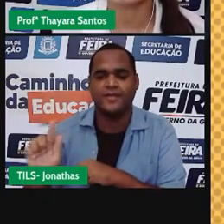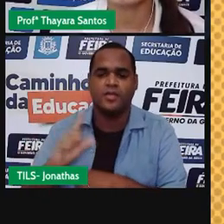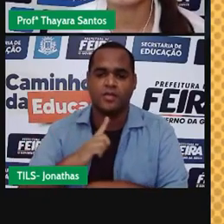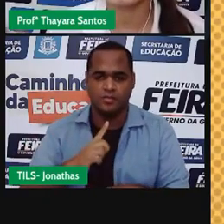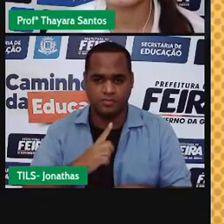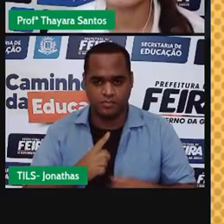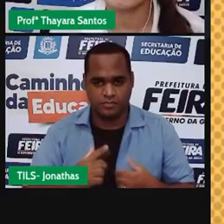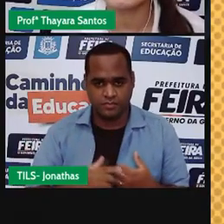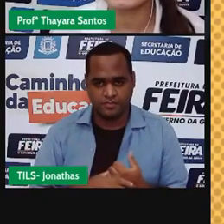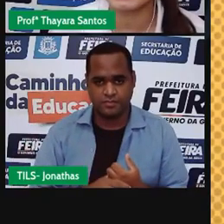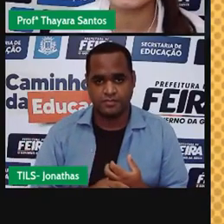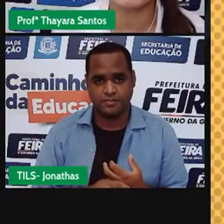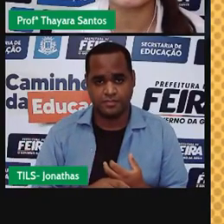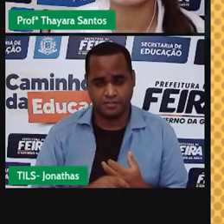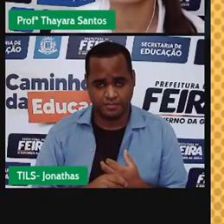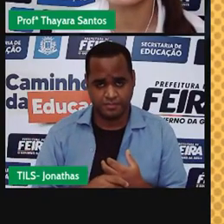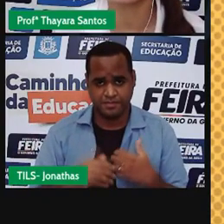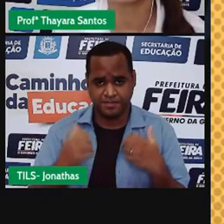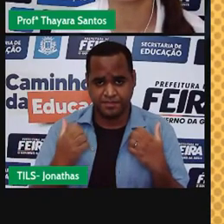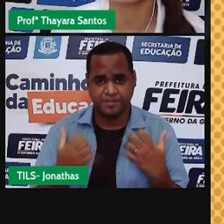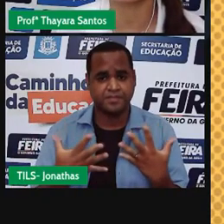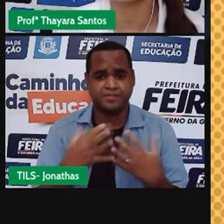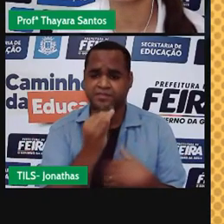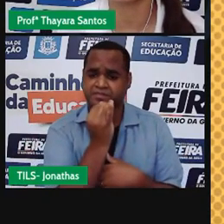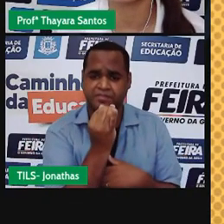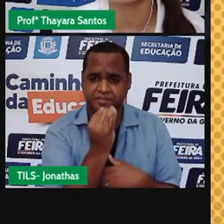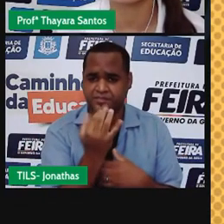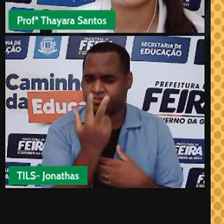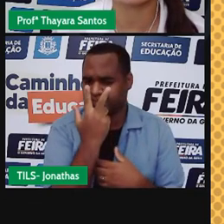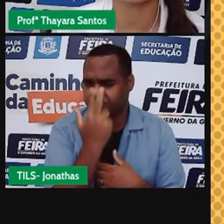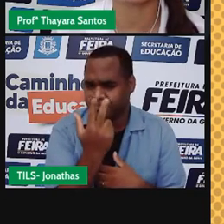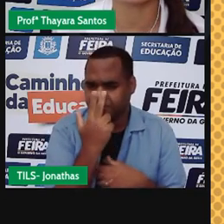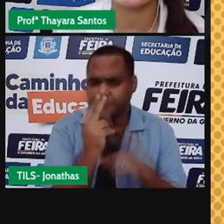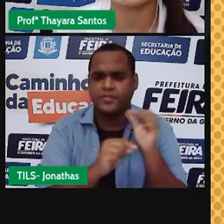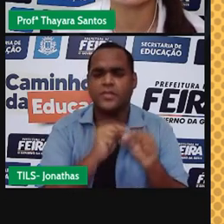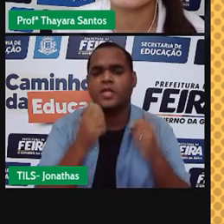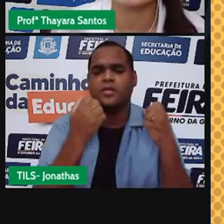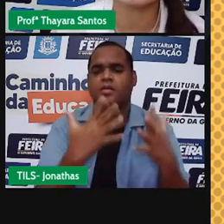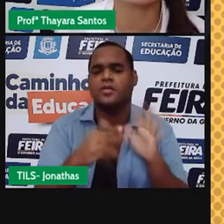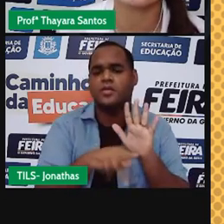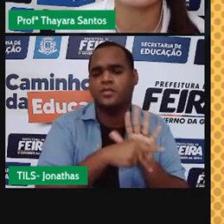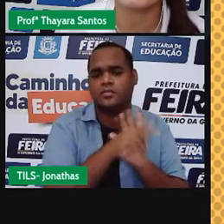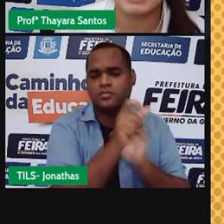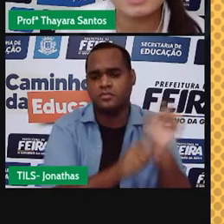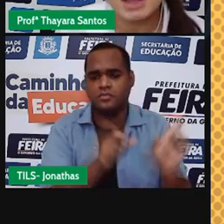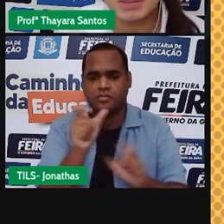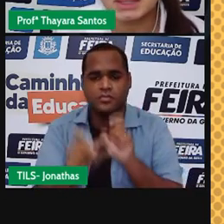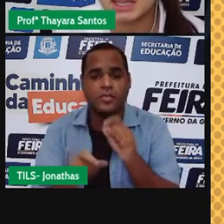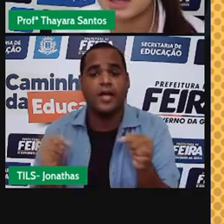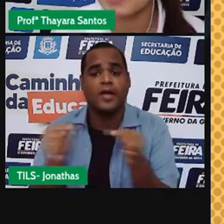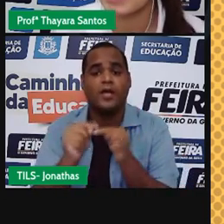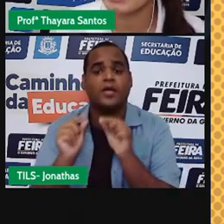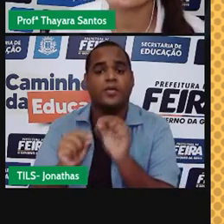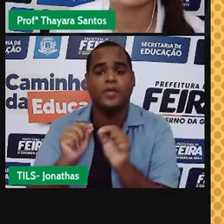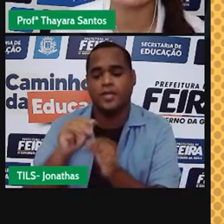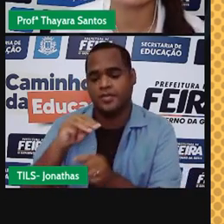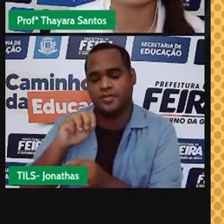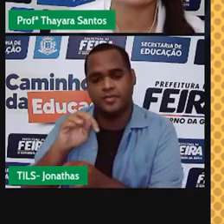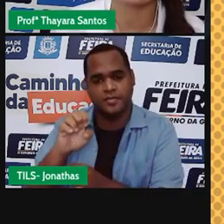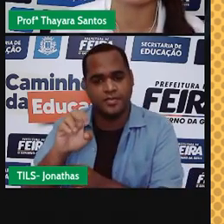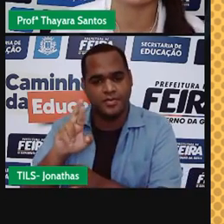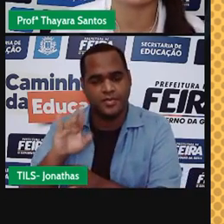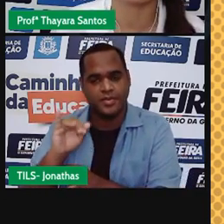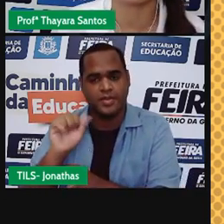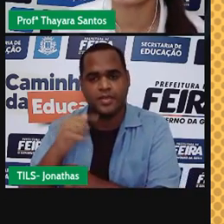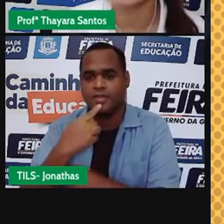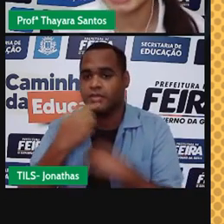E aquela coisa, né, também que a gente falou, o que é que, qual é a propriedade, quais são as propriedades da matéria? A gente viu que